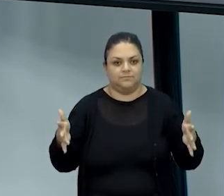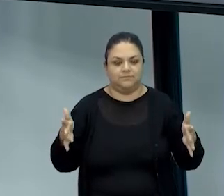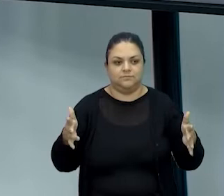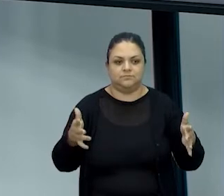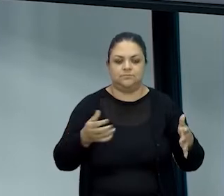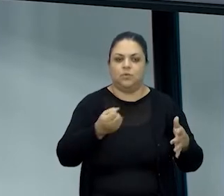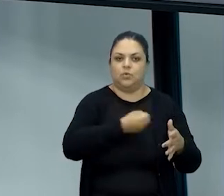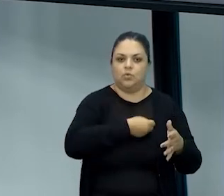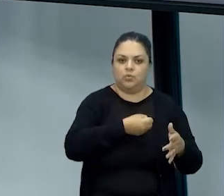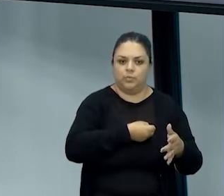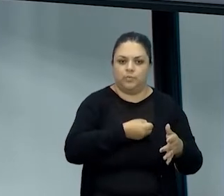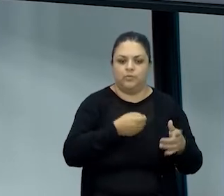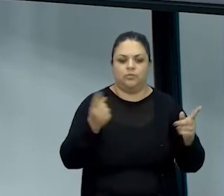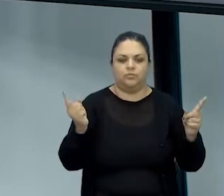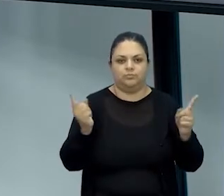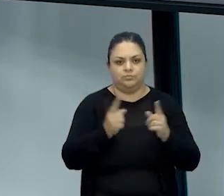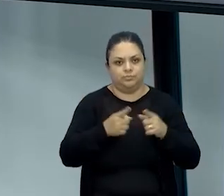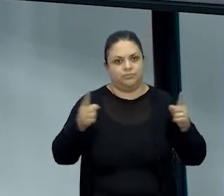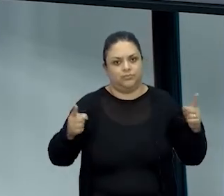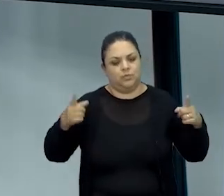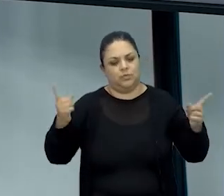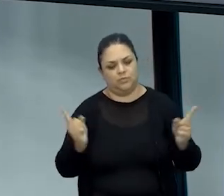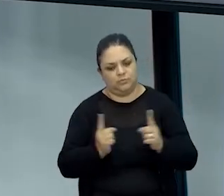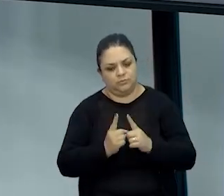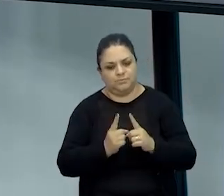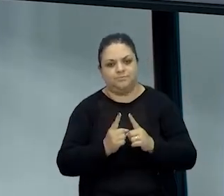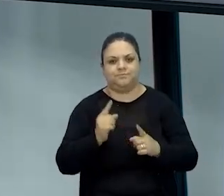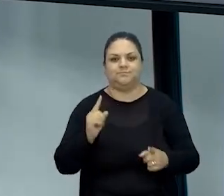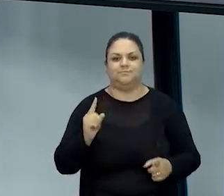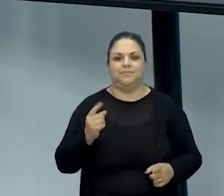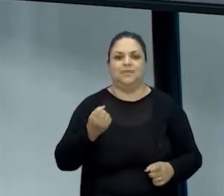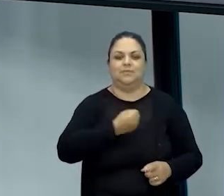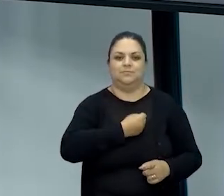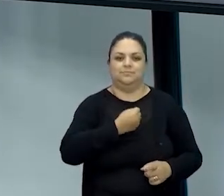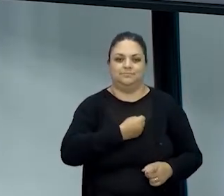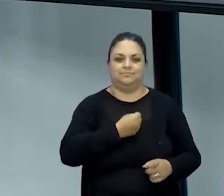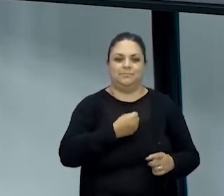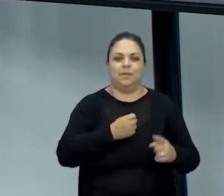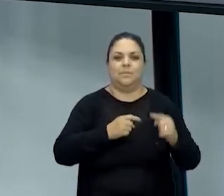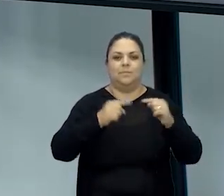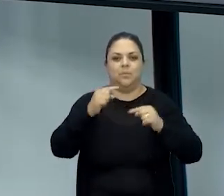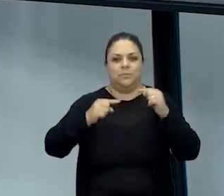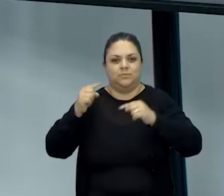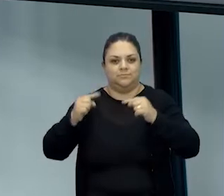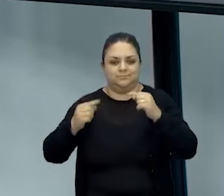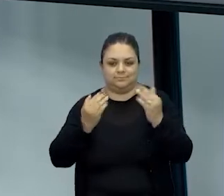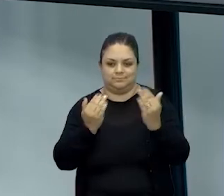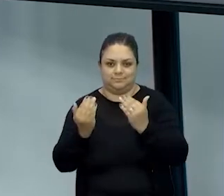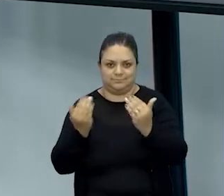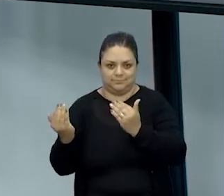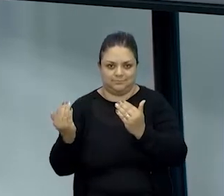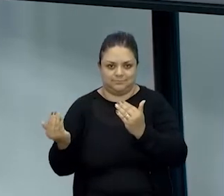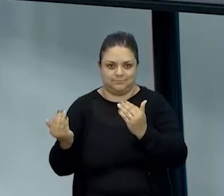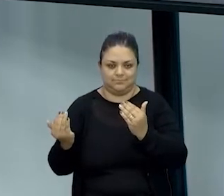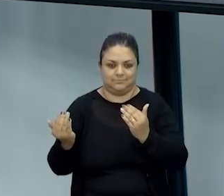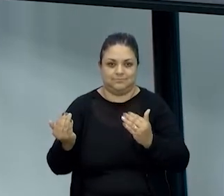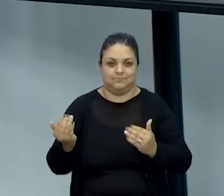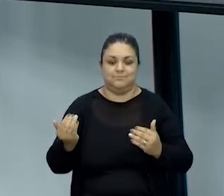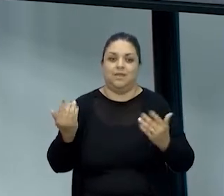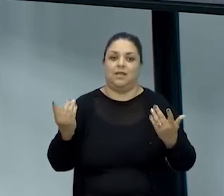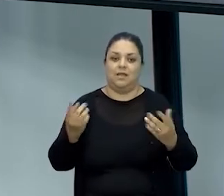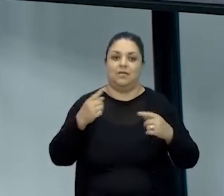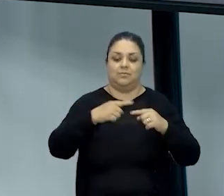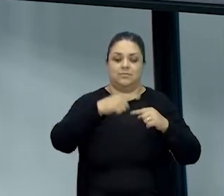de proporção ou diminuir esse valor da razão de proporção, tá? E aí você vai colocar o tamanho real e